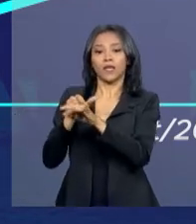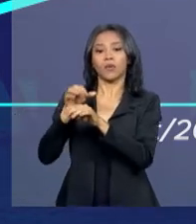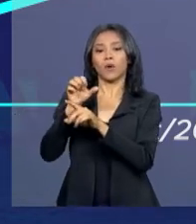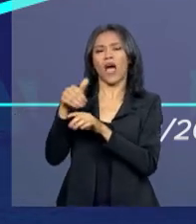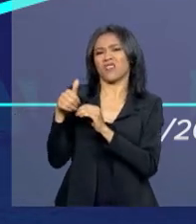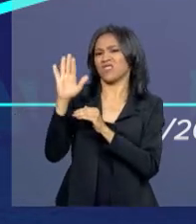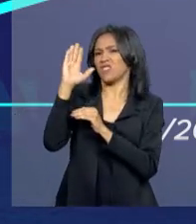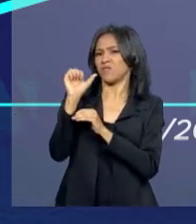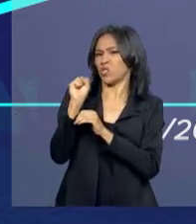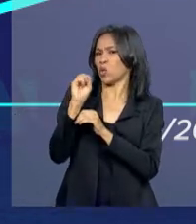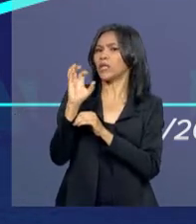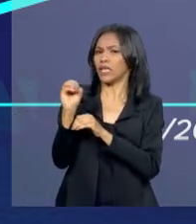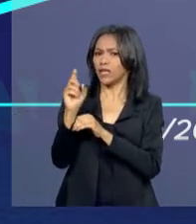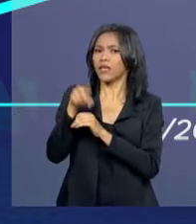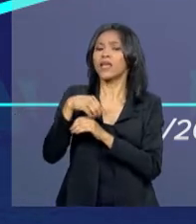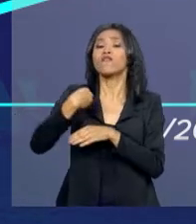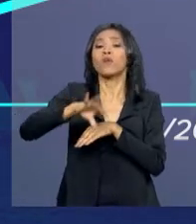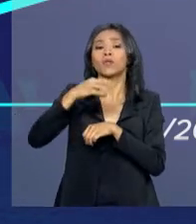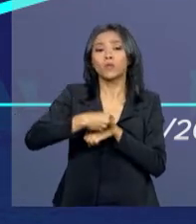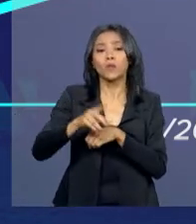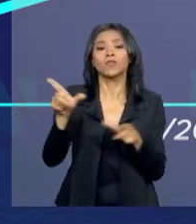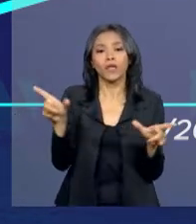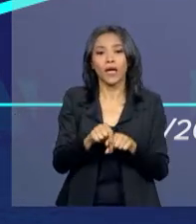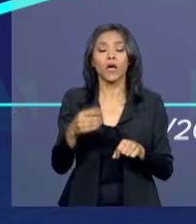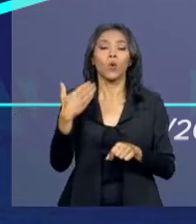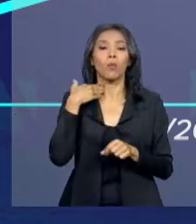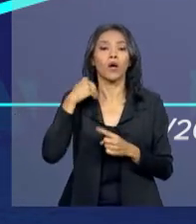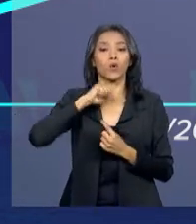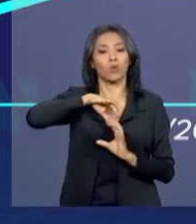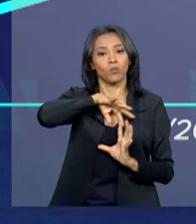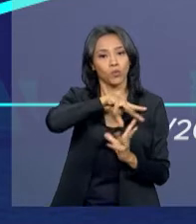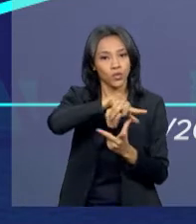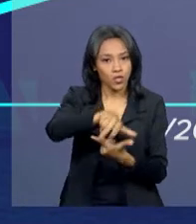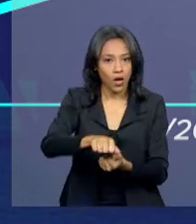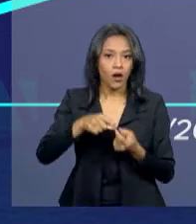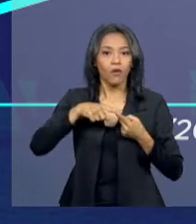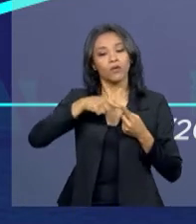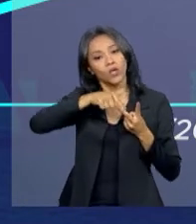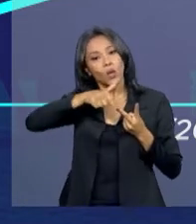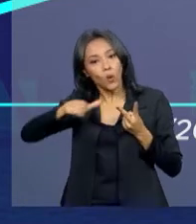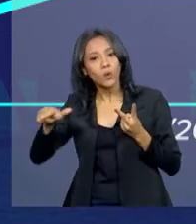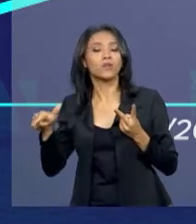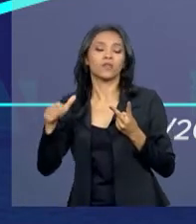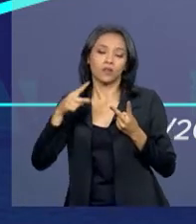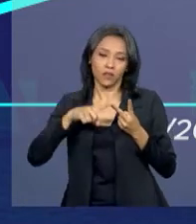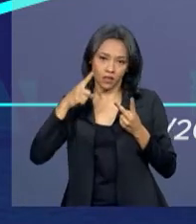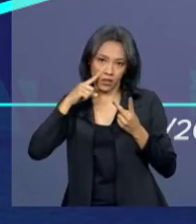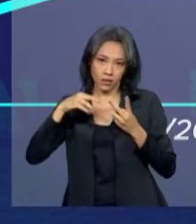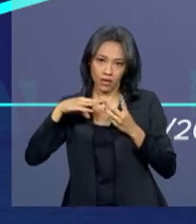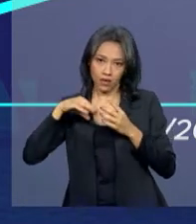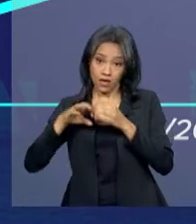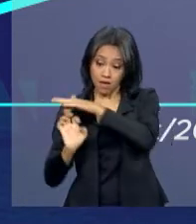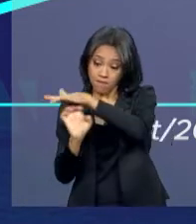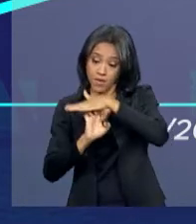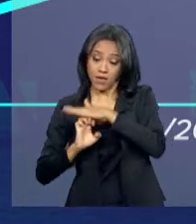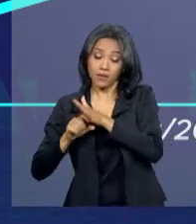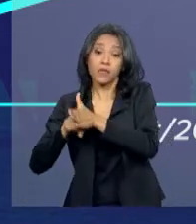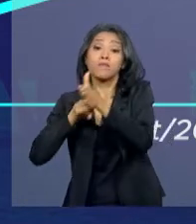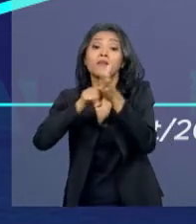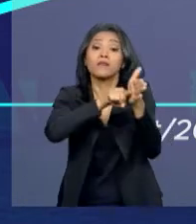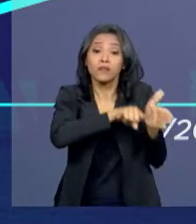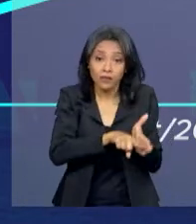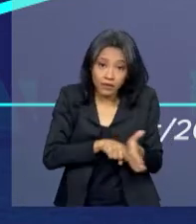as fontes são o banco mundial opep blumberg e g que é uma consultoria internacional ligada ao